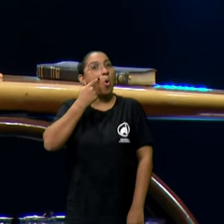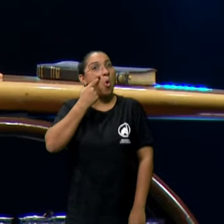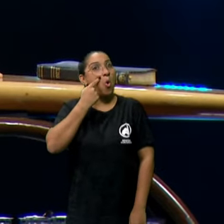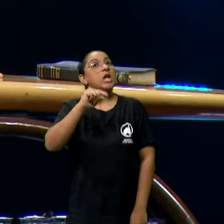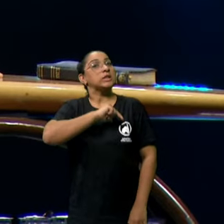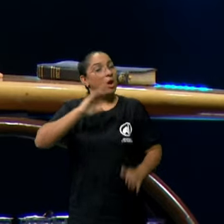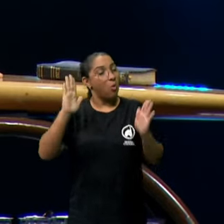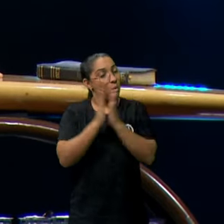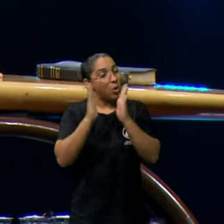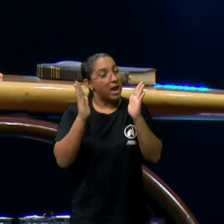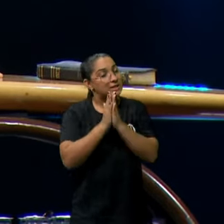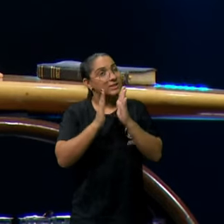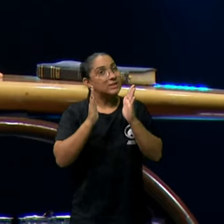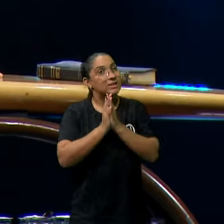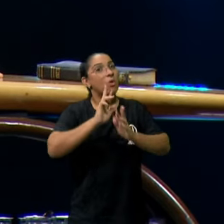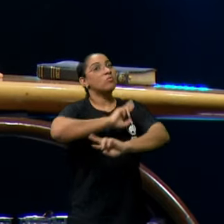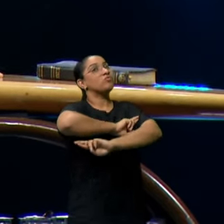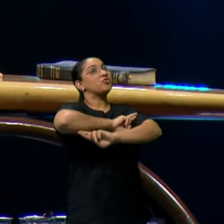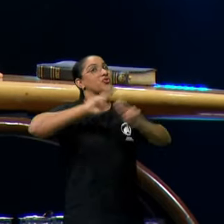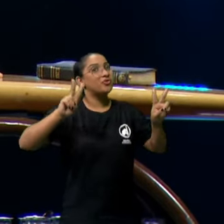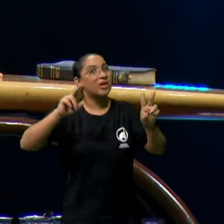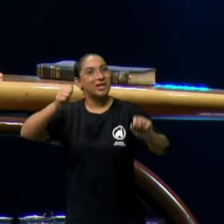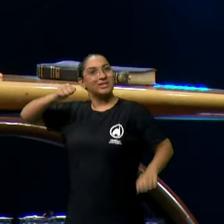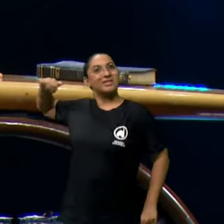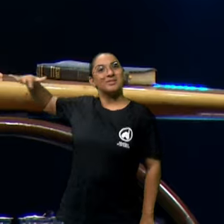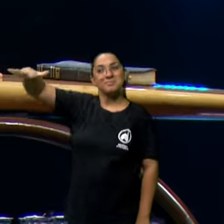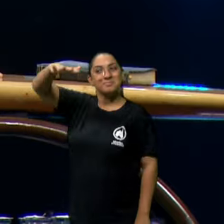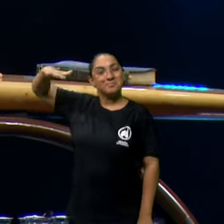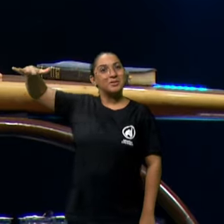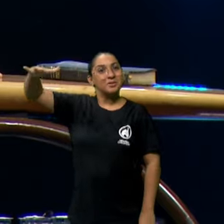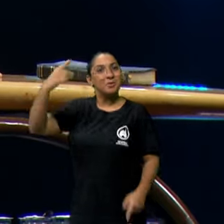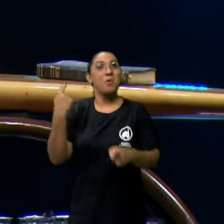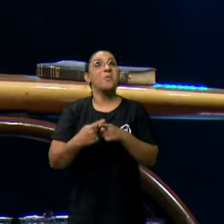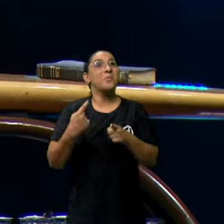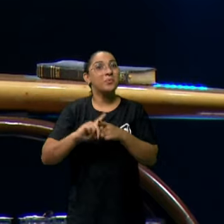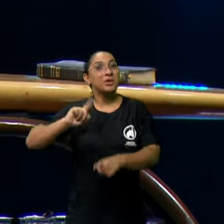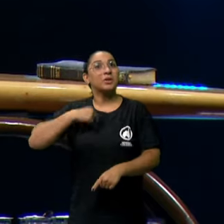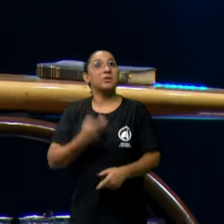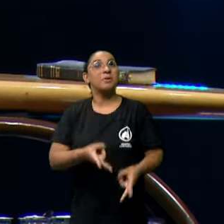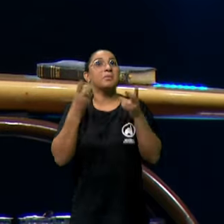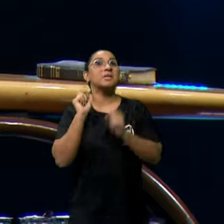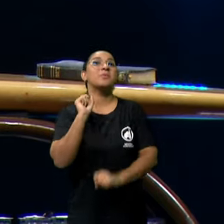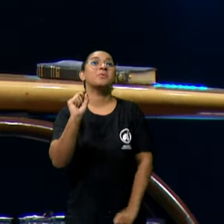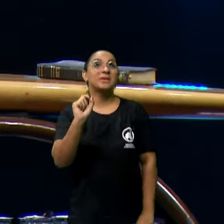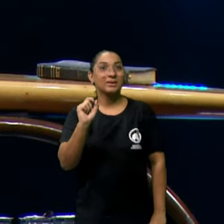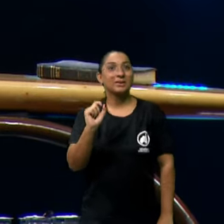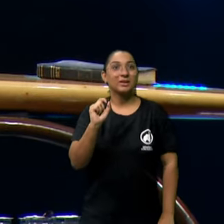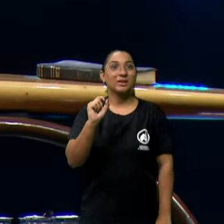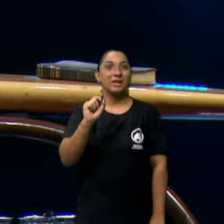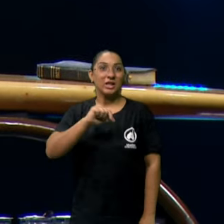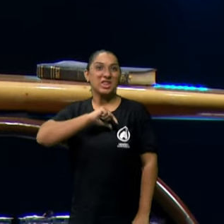nível de autoridade teu nível que Jesus nos deu para que para estabelecer que aquilo que está confrontando literalmente